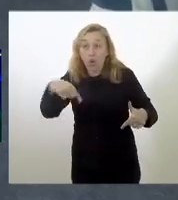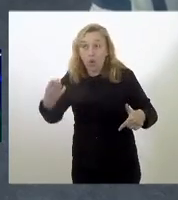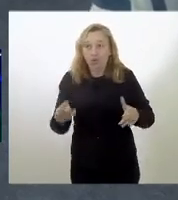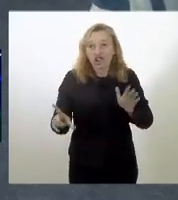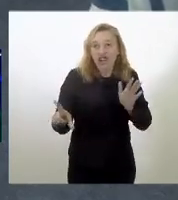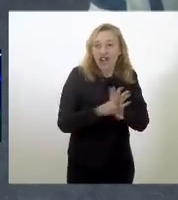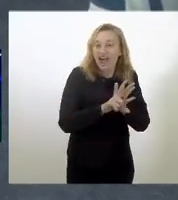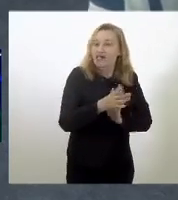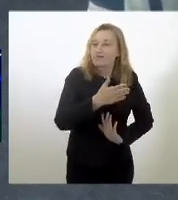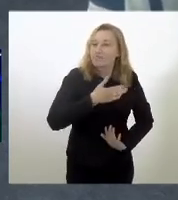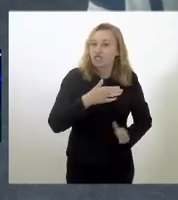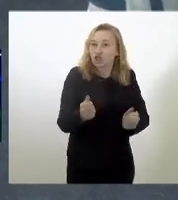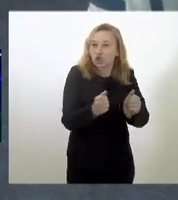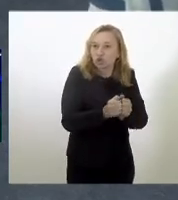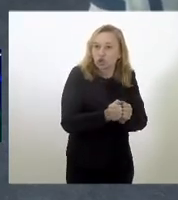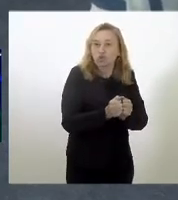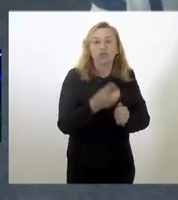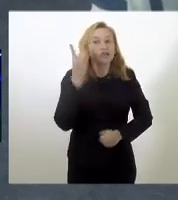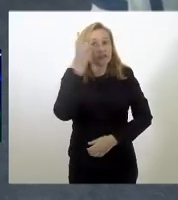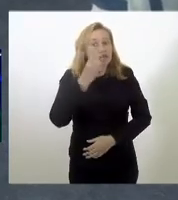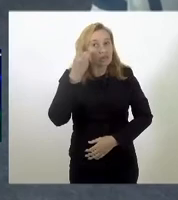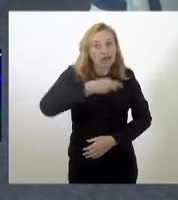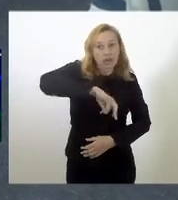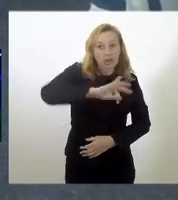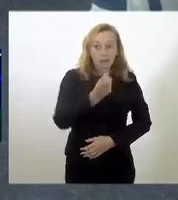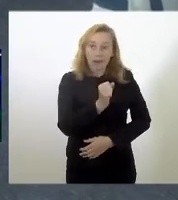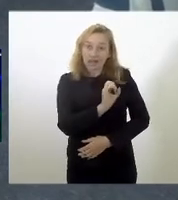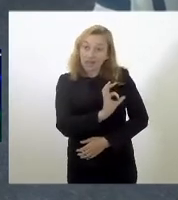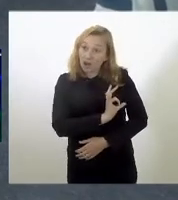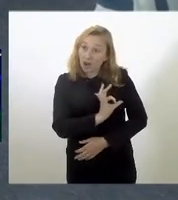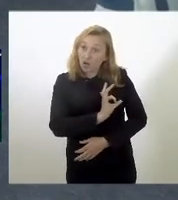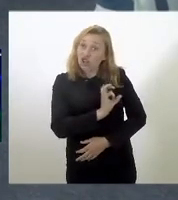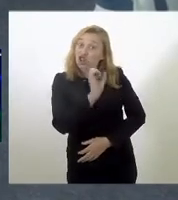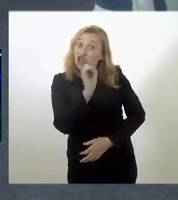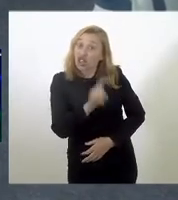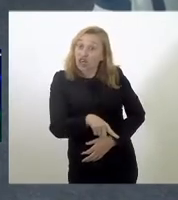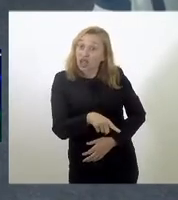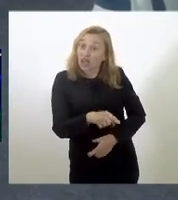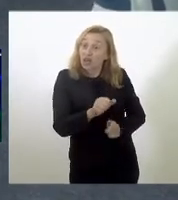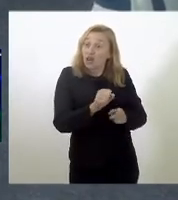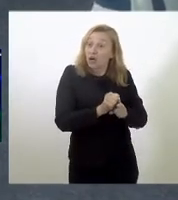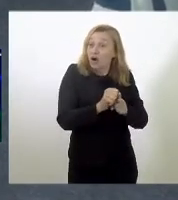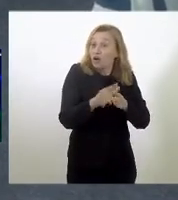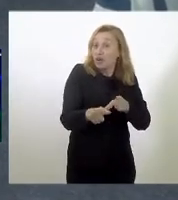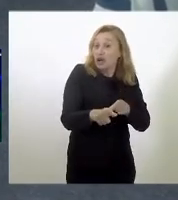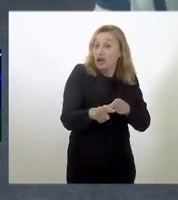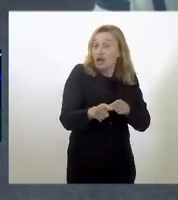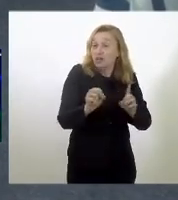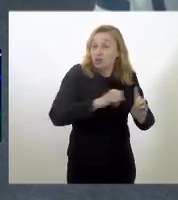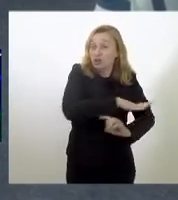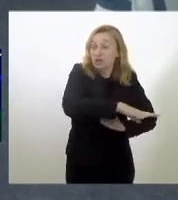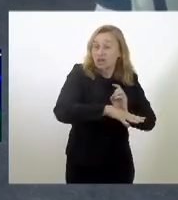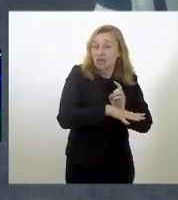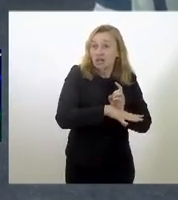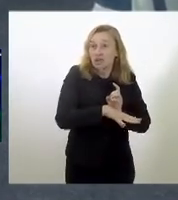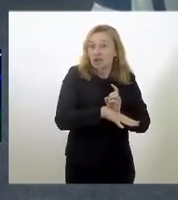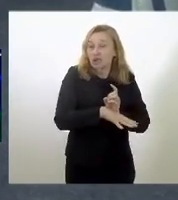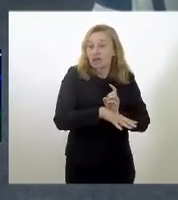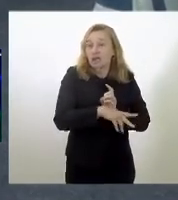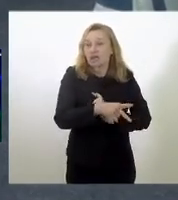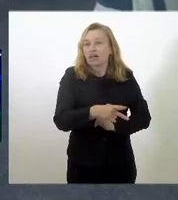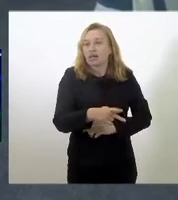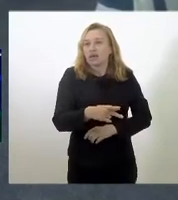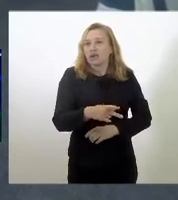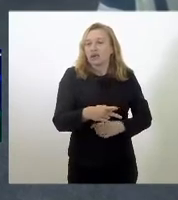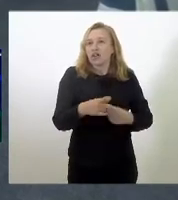minha autoria, junto com a nobre deputada Marta Rocha, que é o aluguel social para vítimas de violência